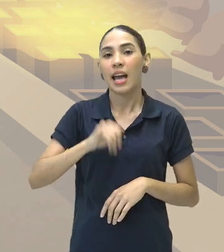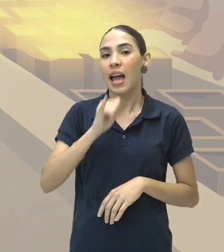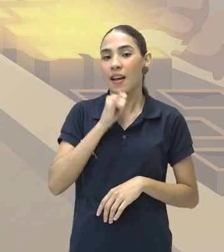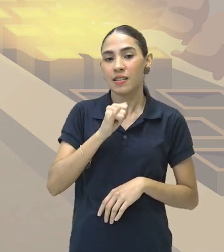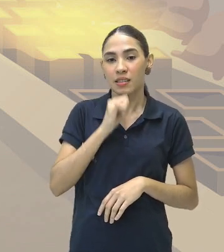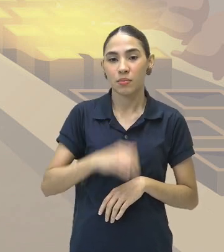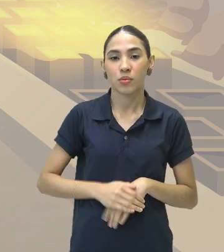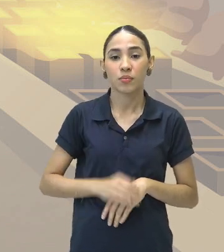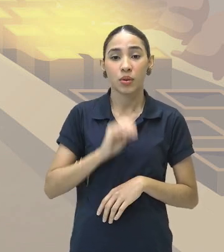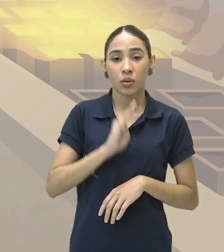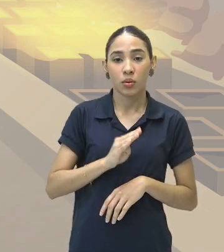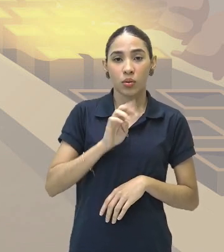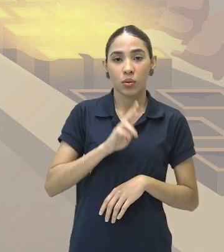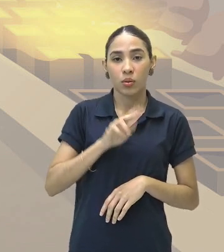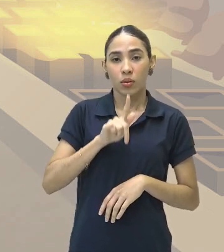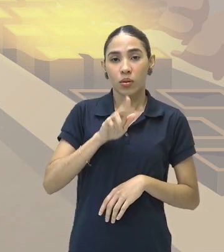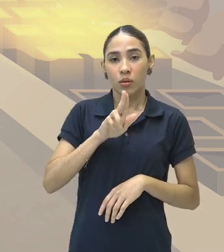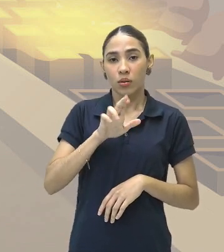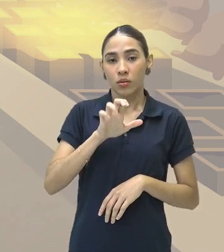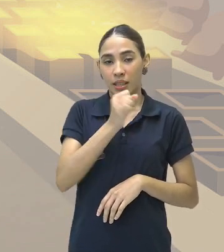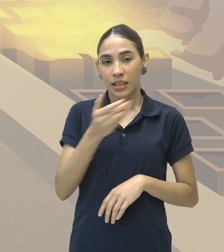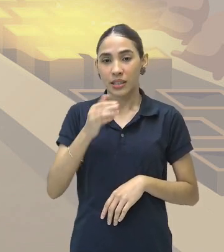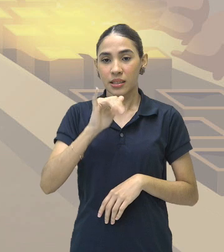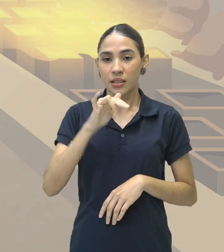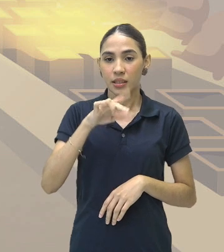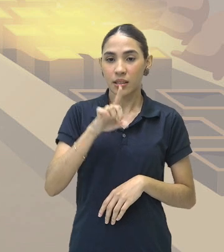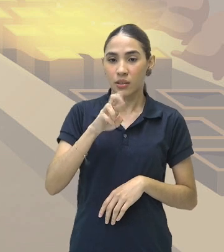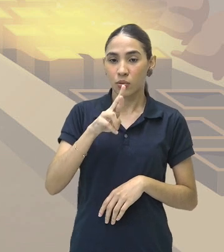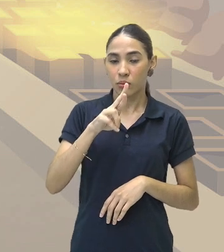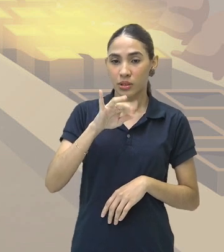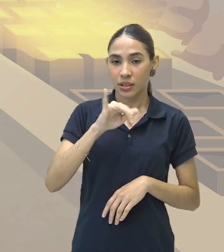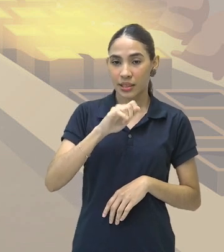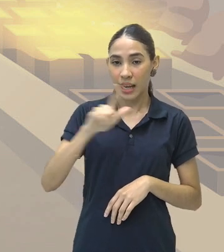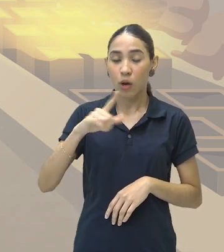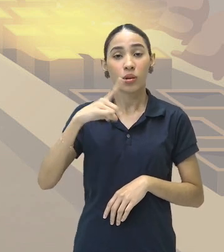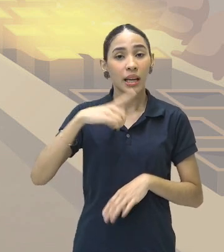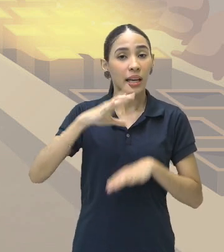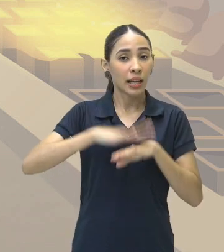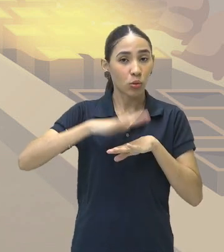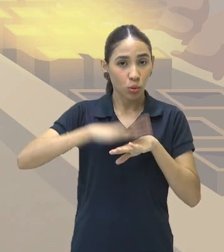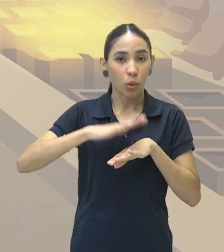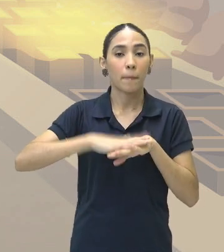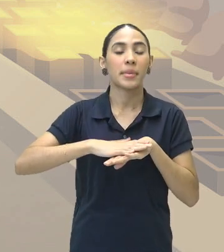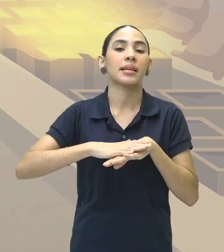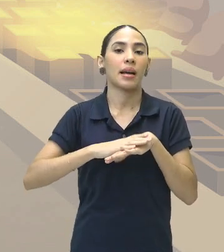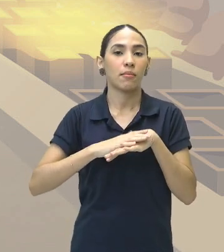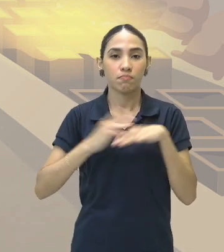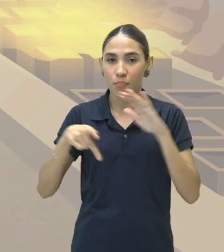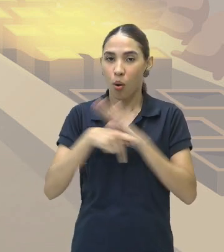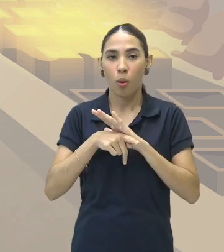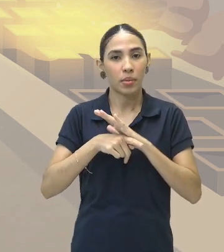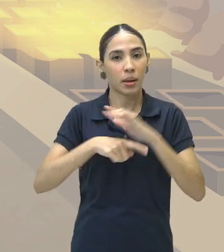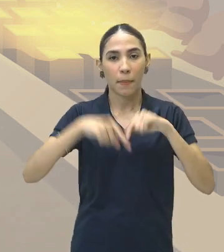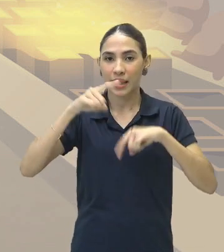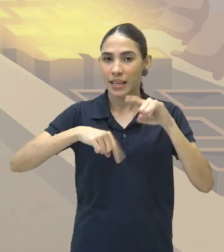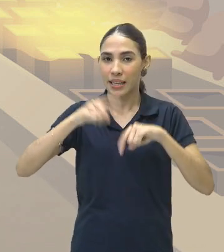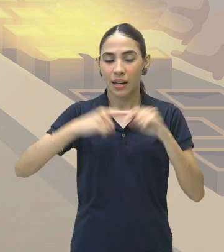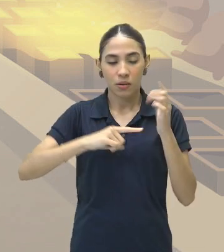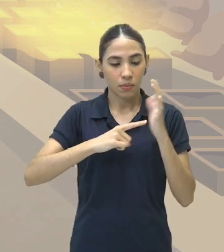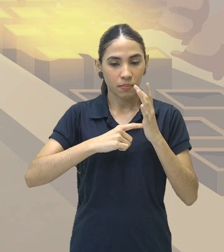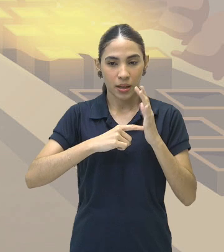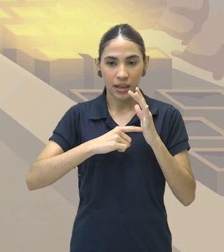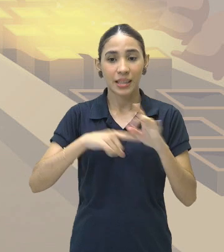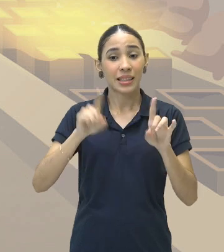burguês industrial. Ele é aquele que detém a máquina. Ele é dono da máquina, ele é o dono